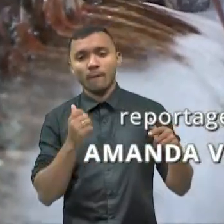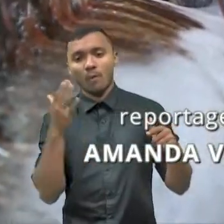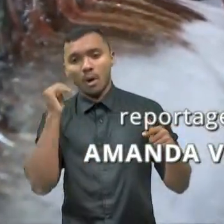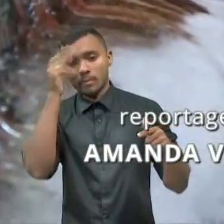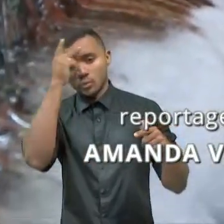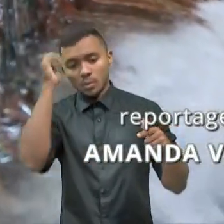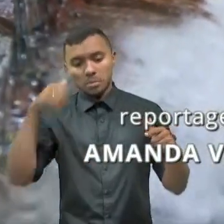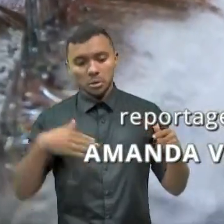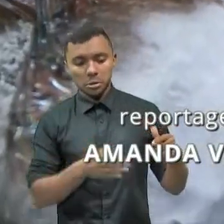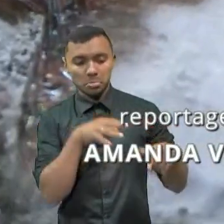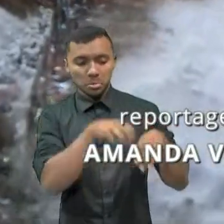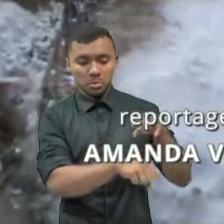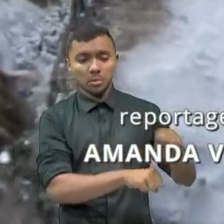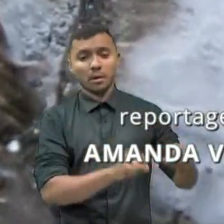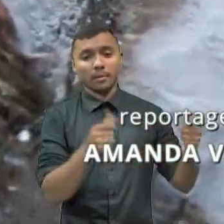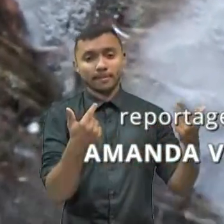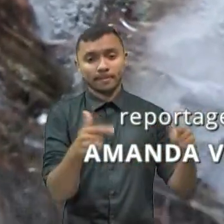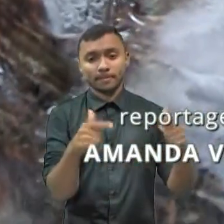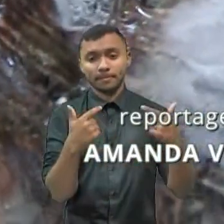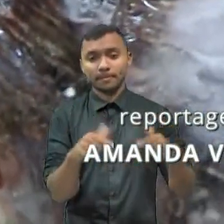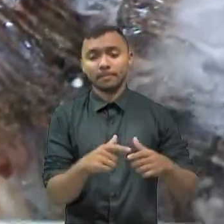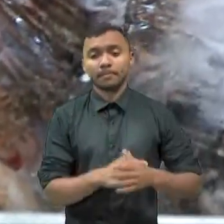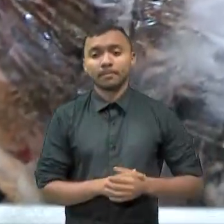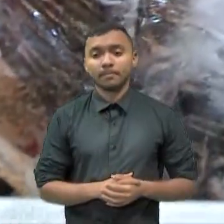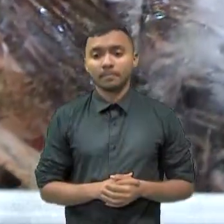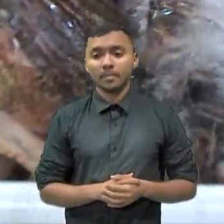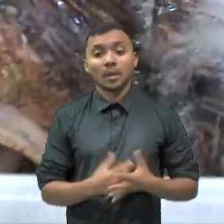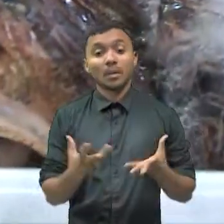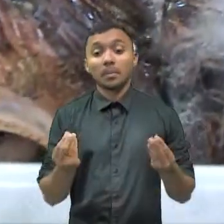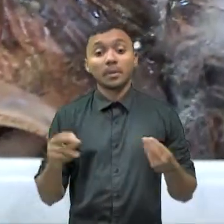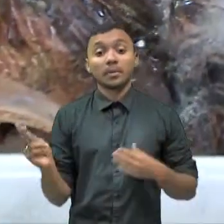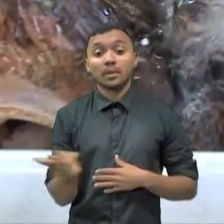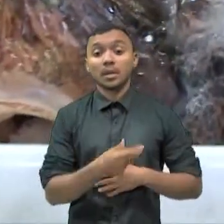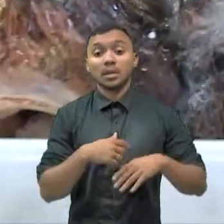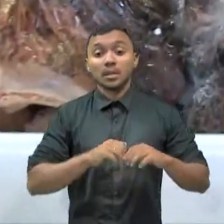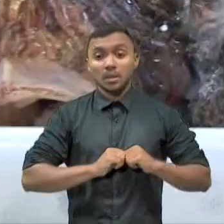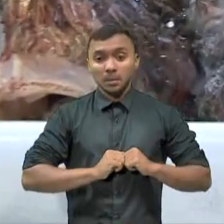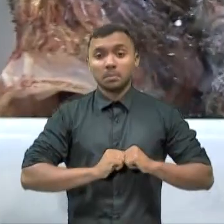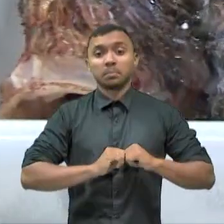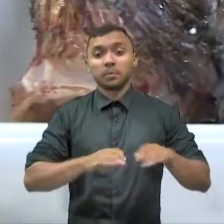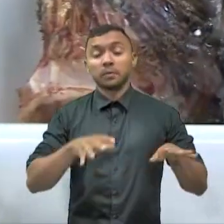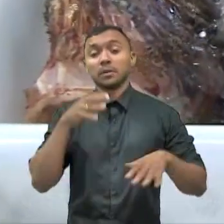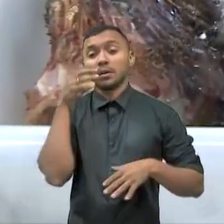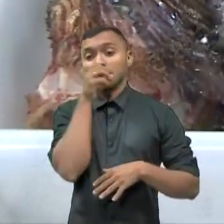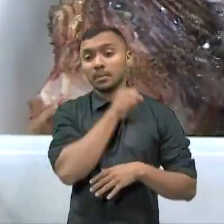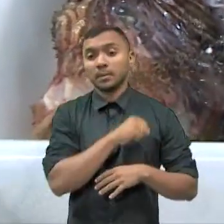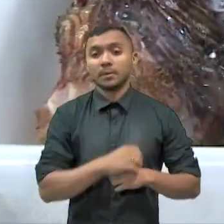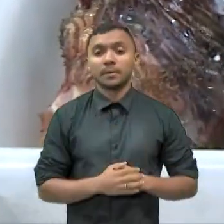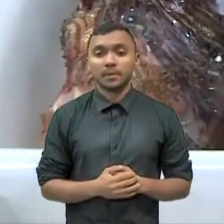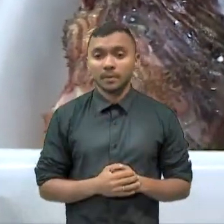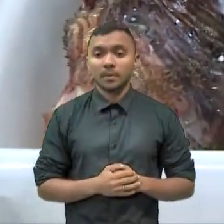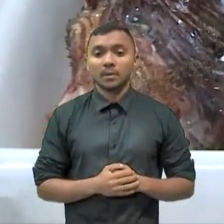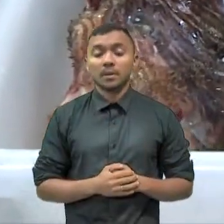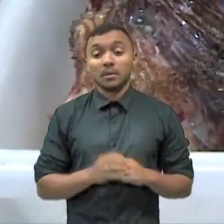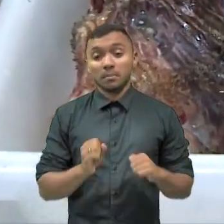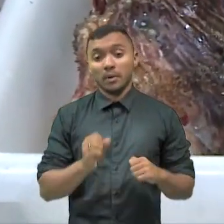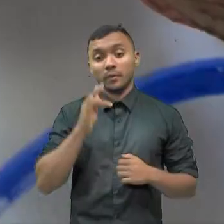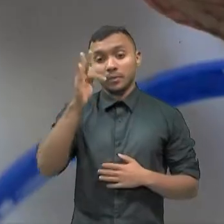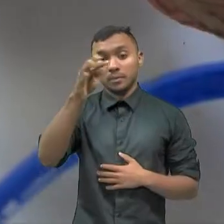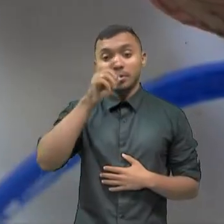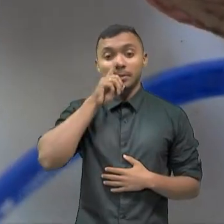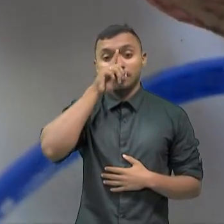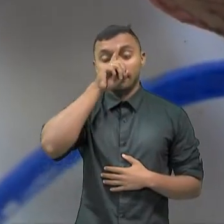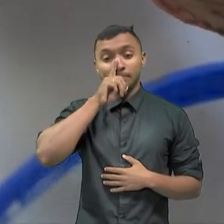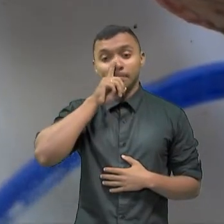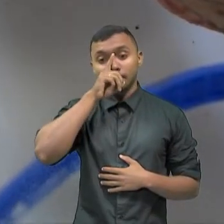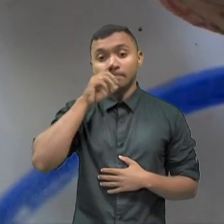marinhas do Brasil e, com isso, a reprodução está acelerada, o que deve causar um desequilíbrio